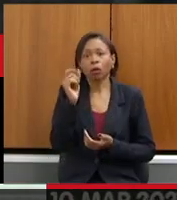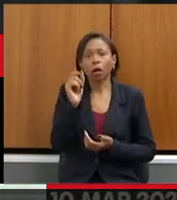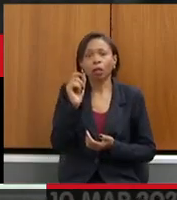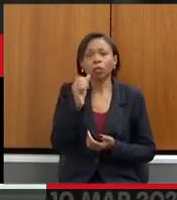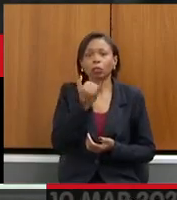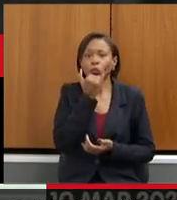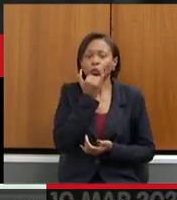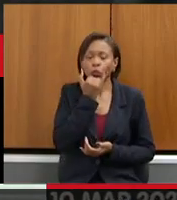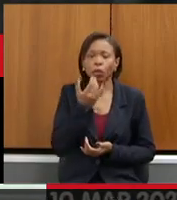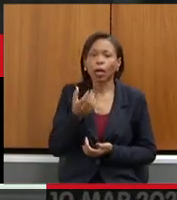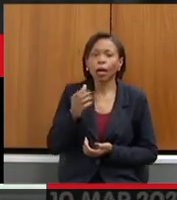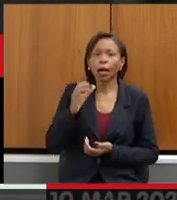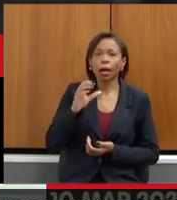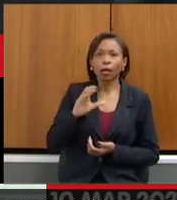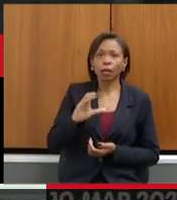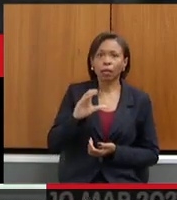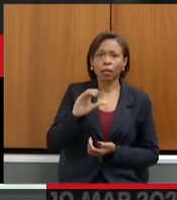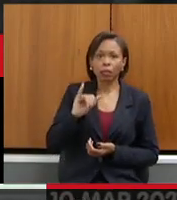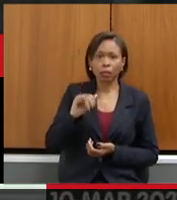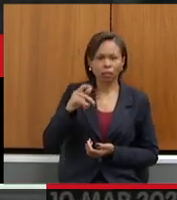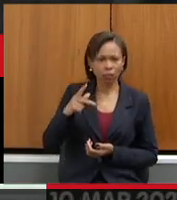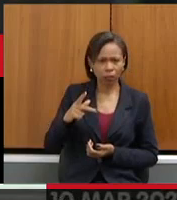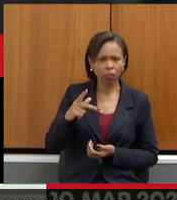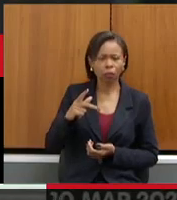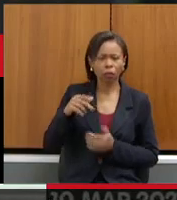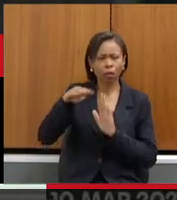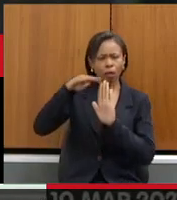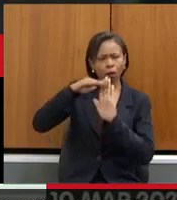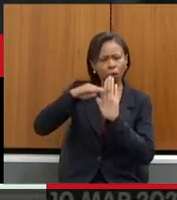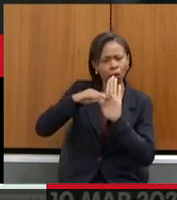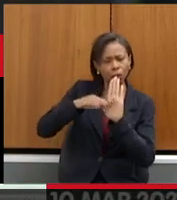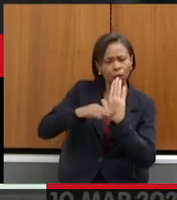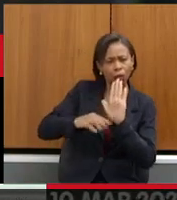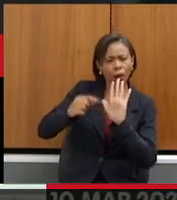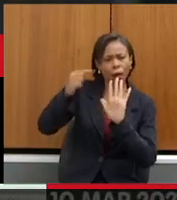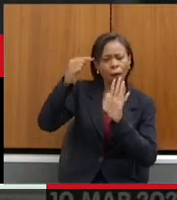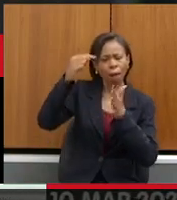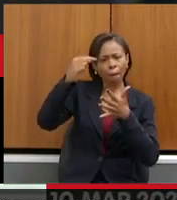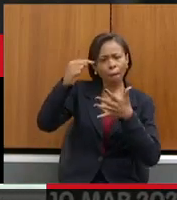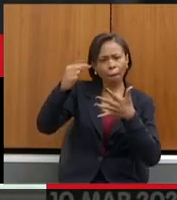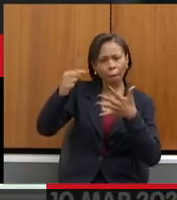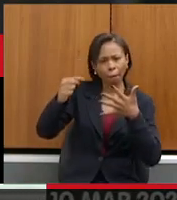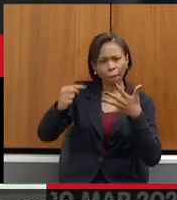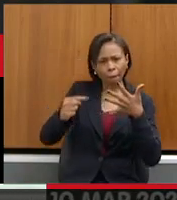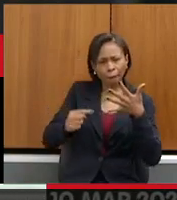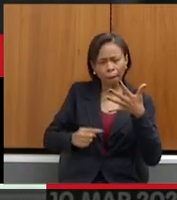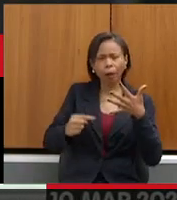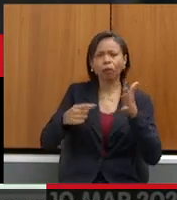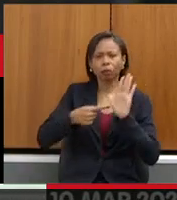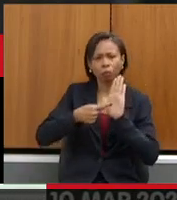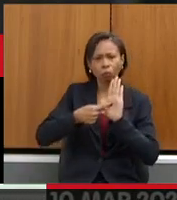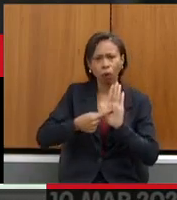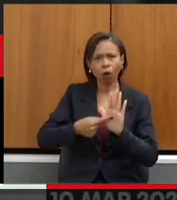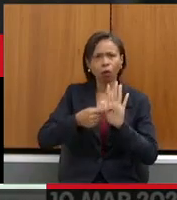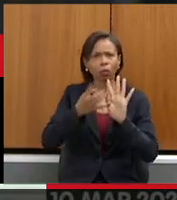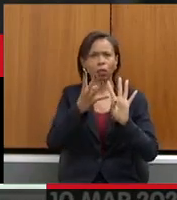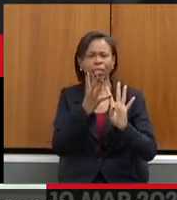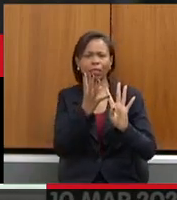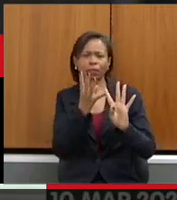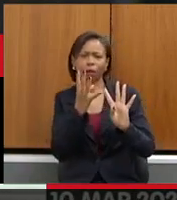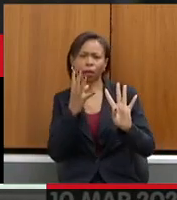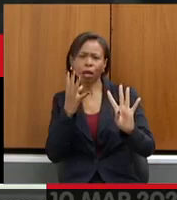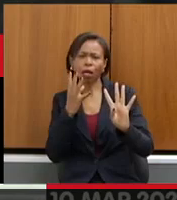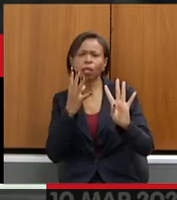da cib essa deliberação traz todos os itens e que tô toda toda a fila toda